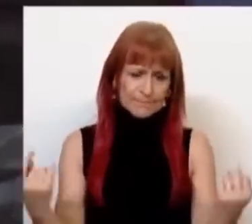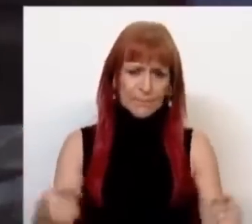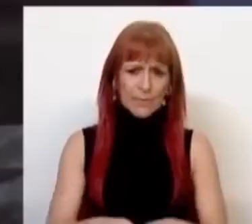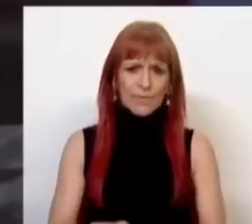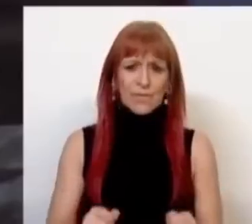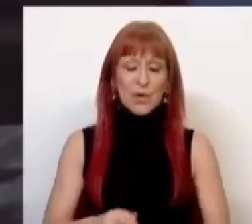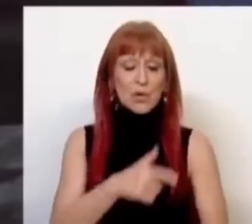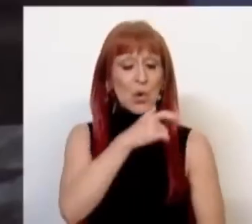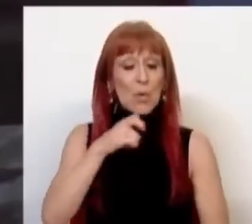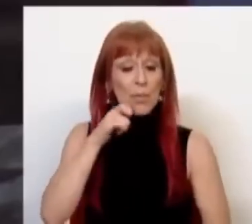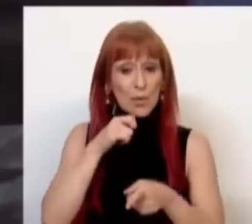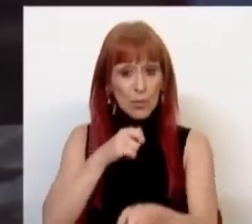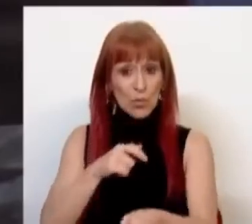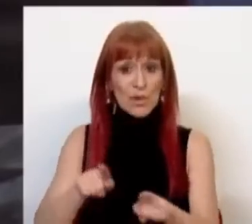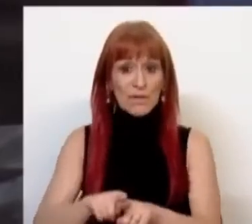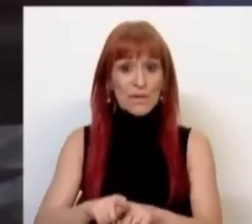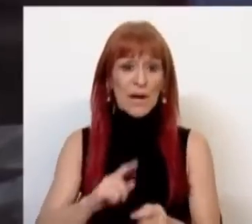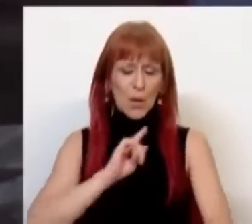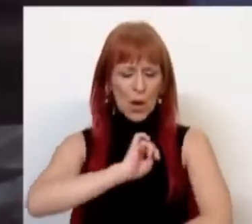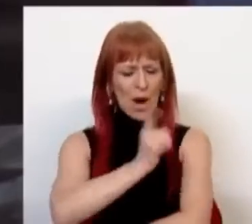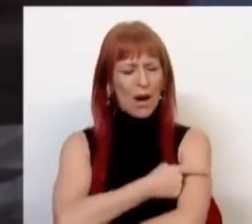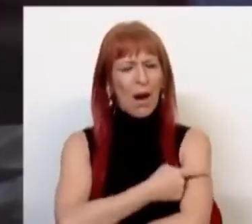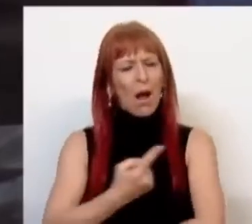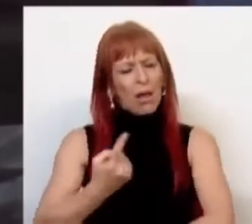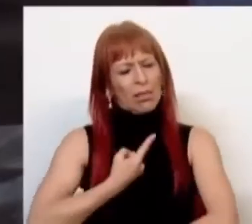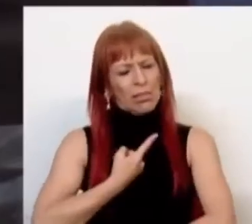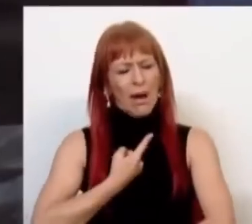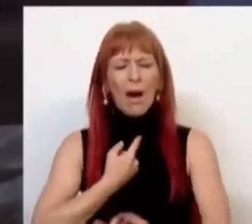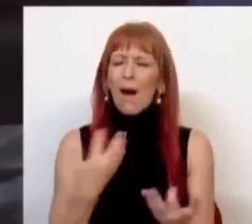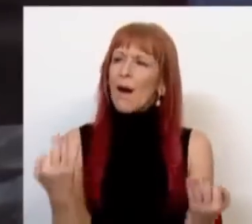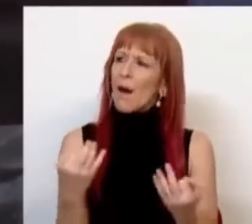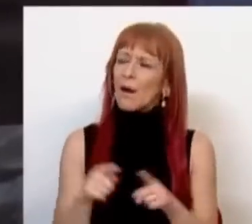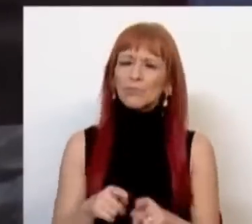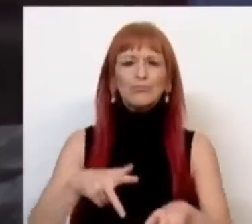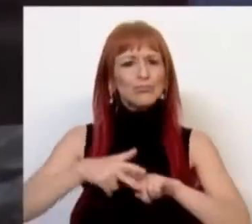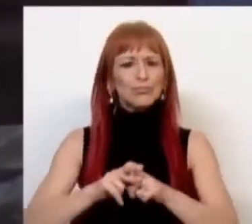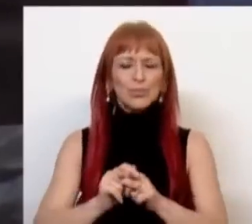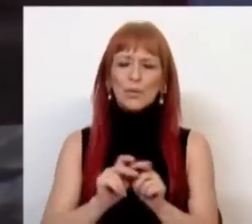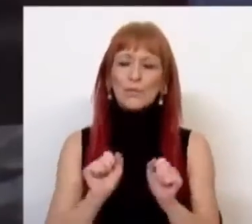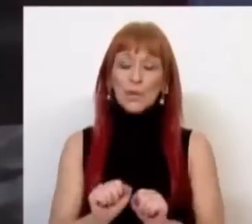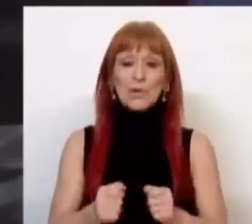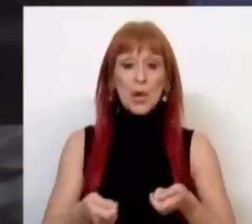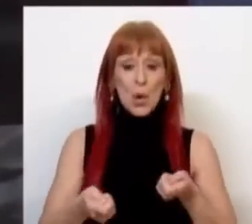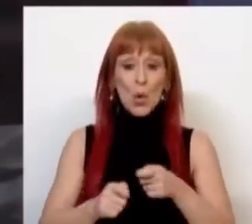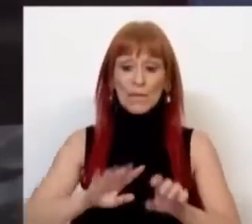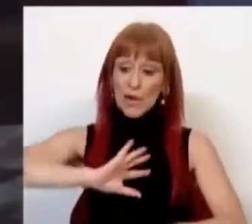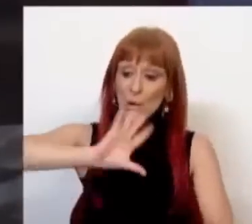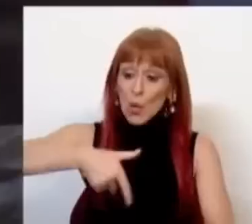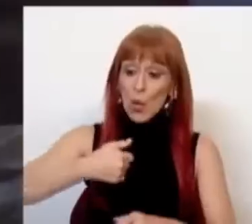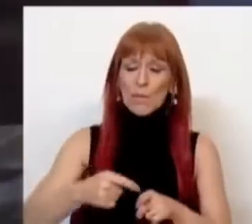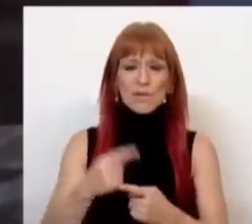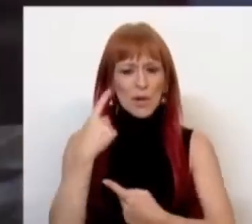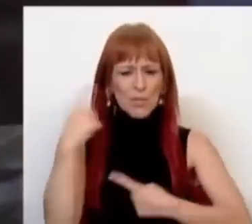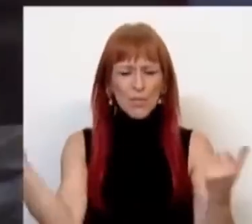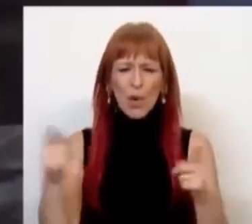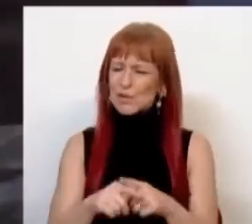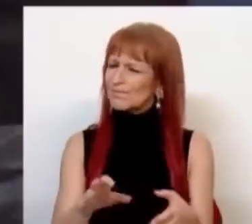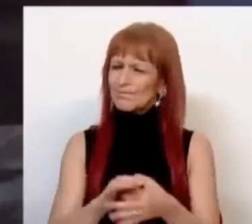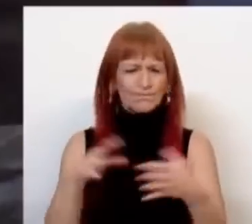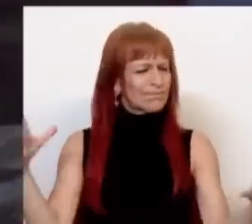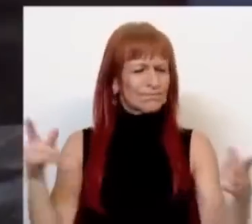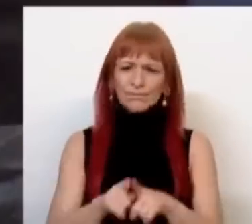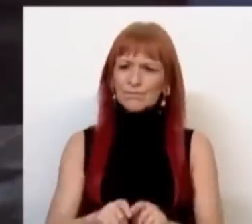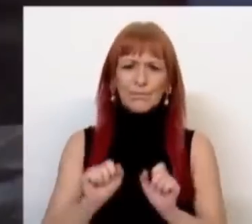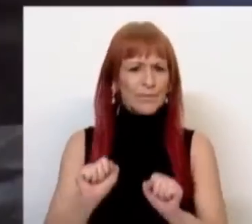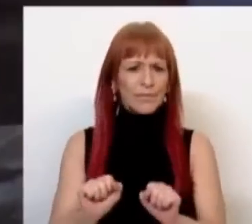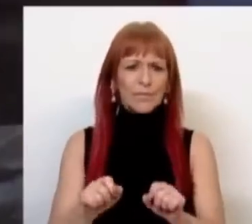Esse compromisso nos força a reconhecer que as ferramentas da governança global se têm mostrado inadequadas para